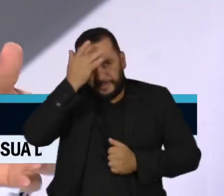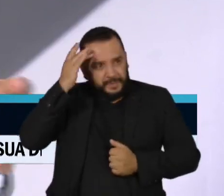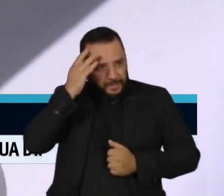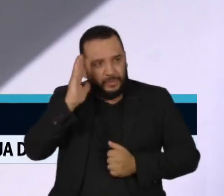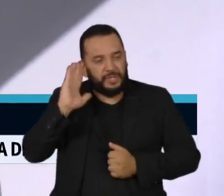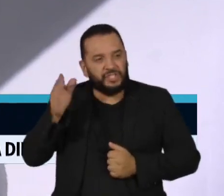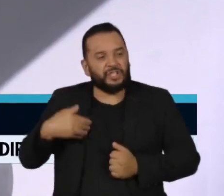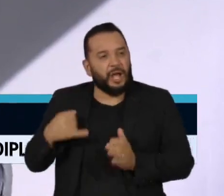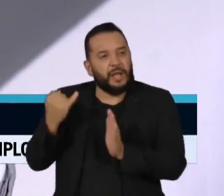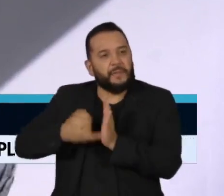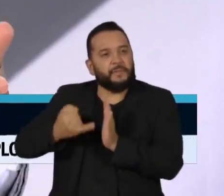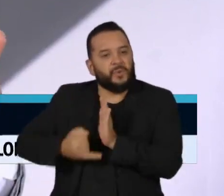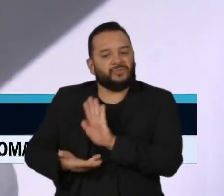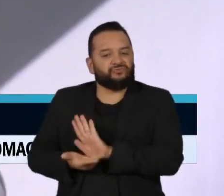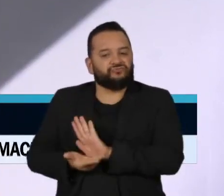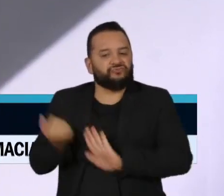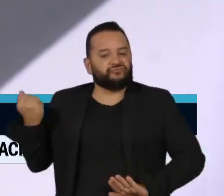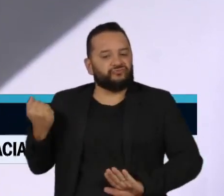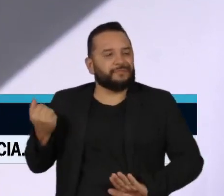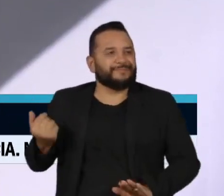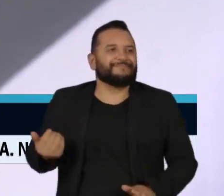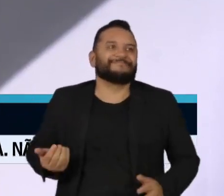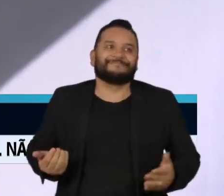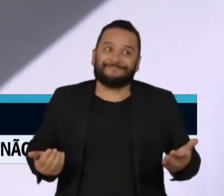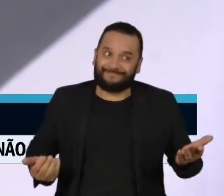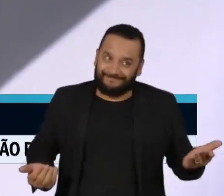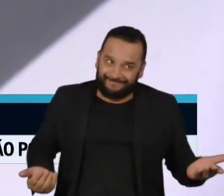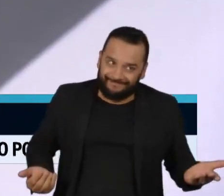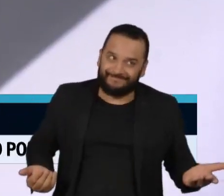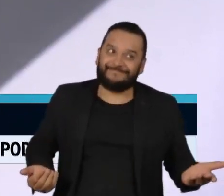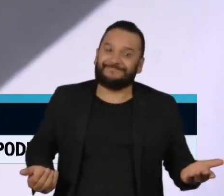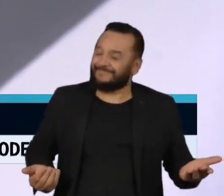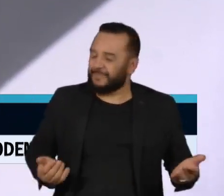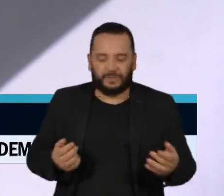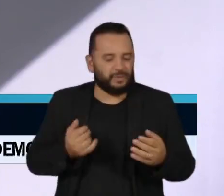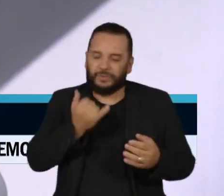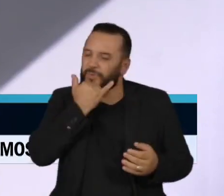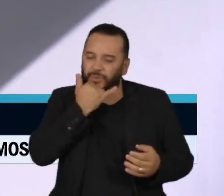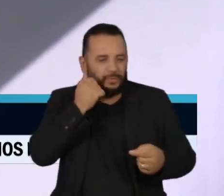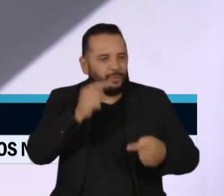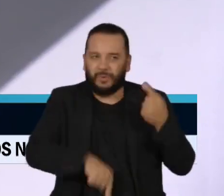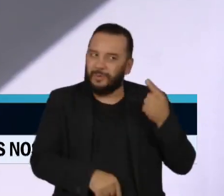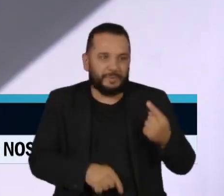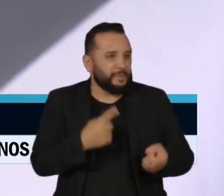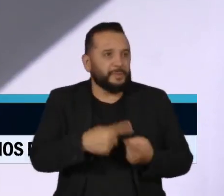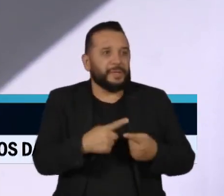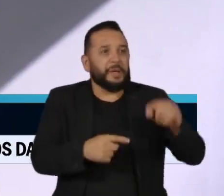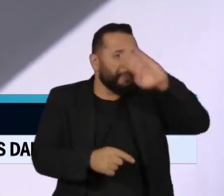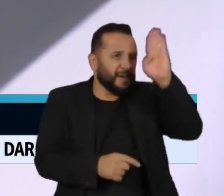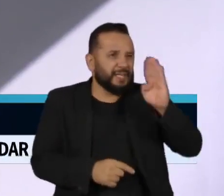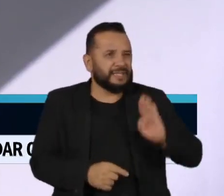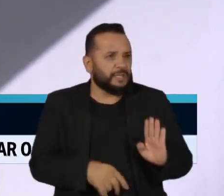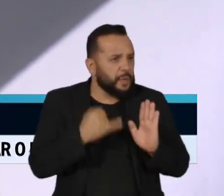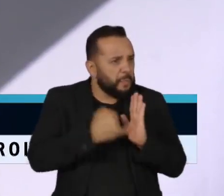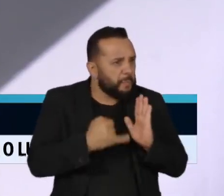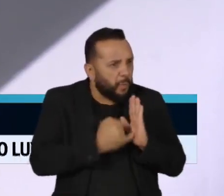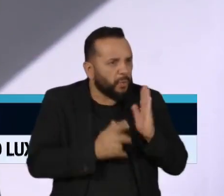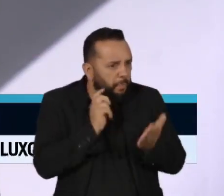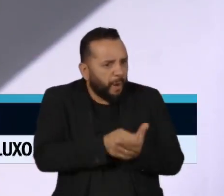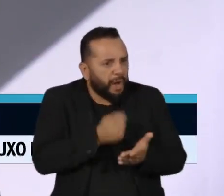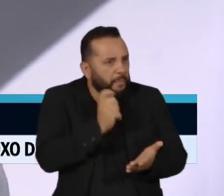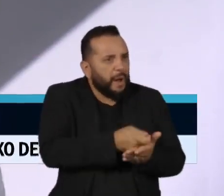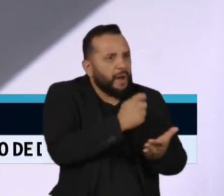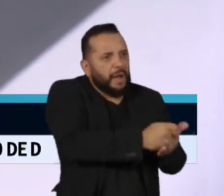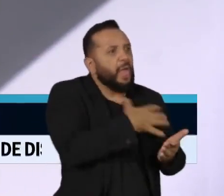território, ajuda para fazer isso que nós chamamos de uma concorrência desleal, que ao final põe o produto brasileiro e põe a